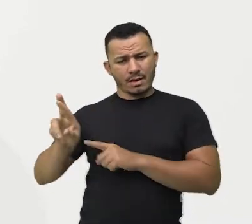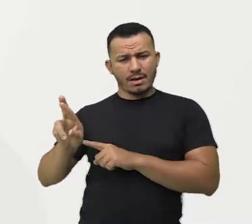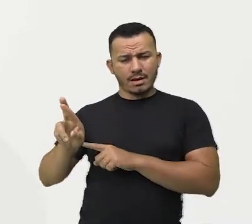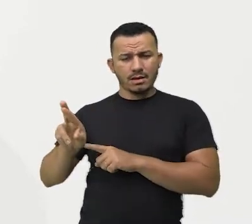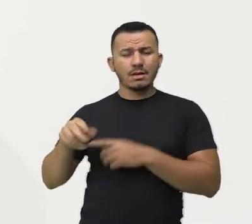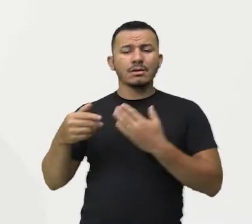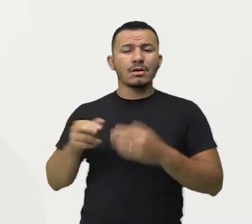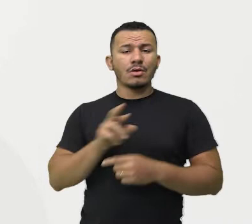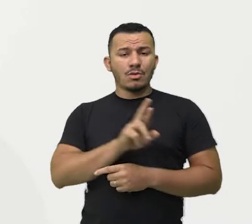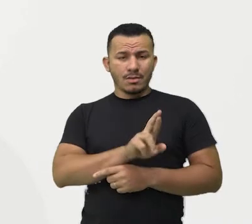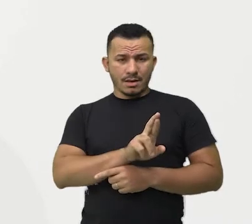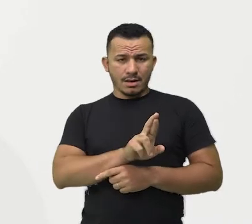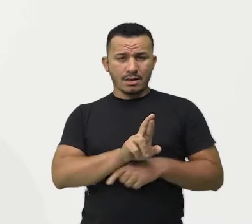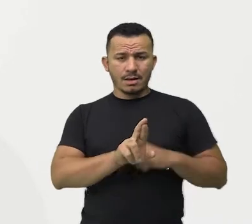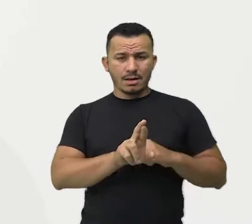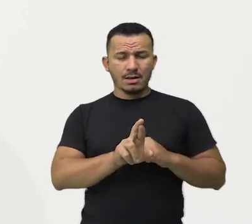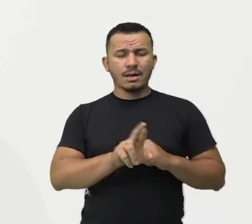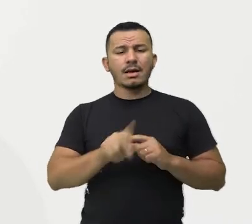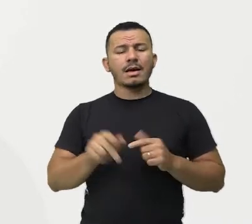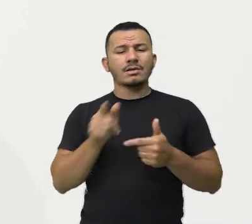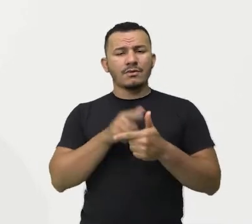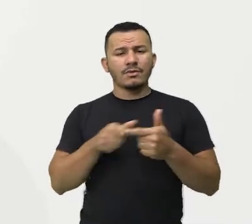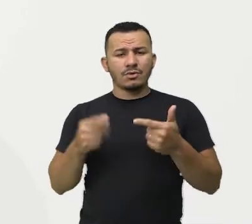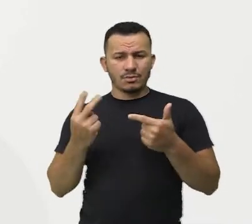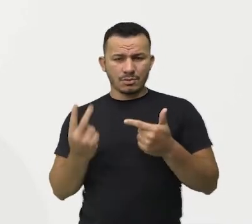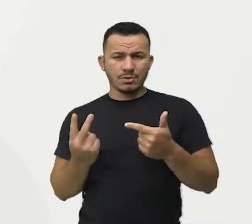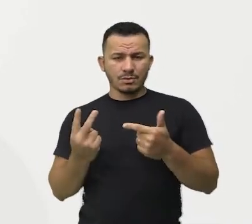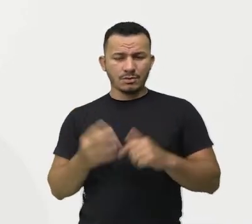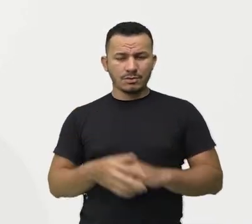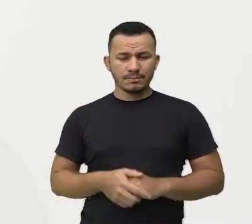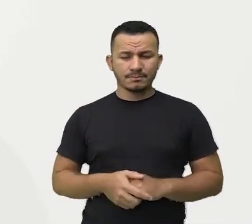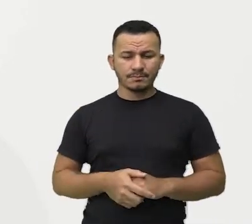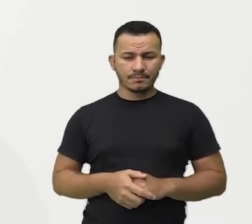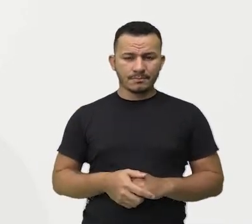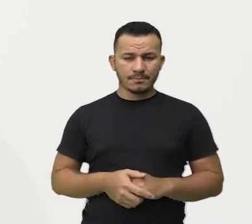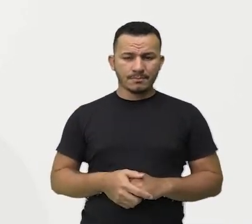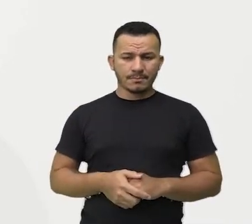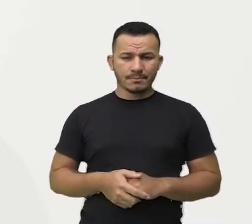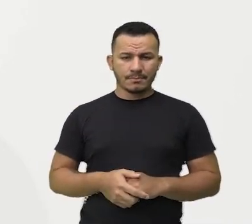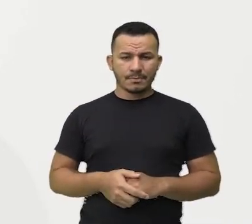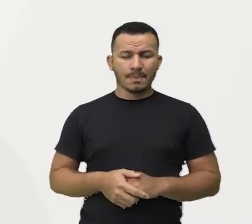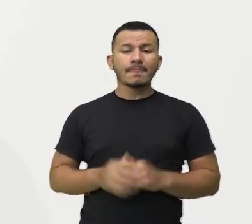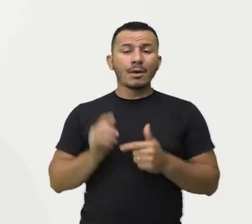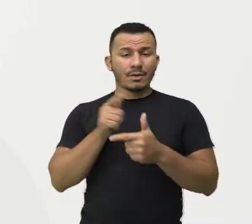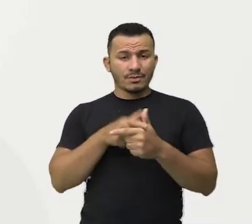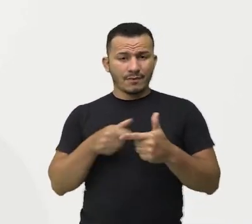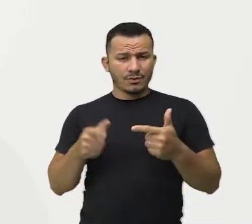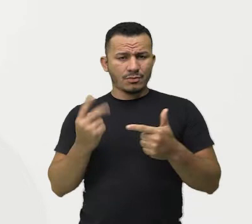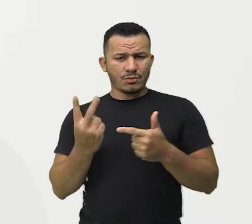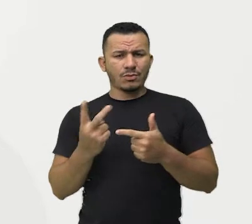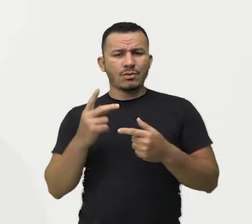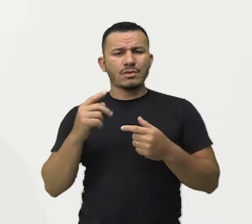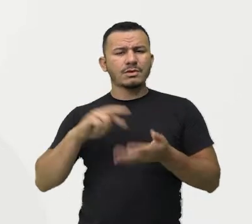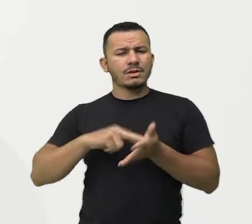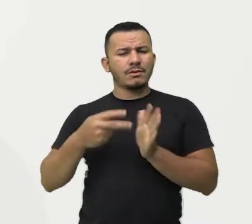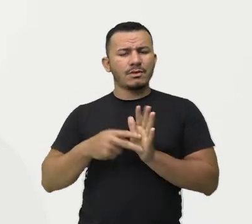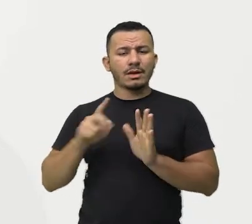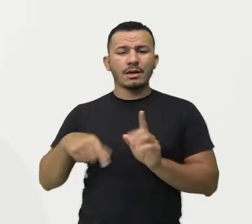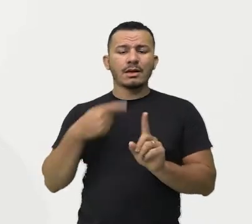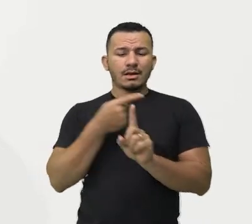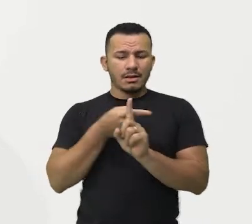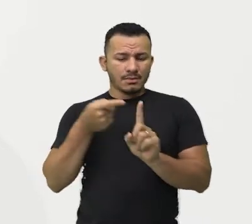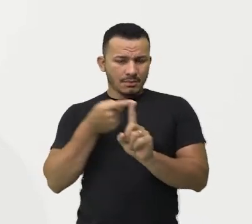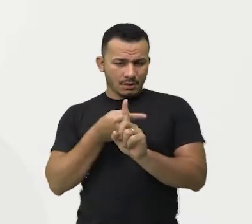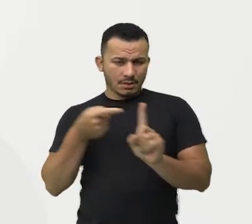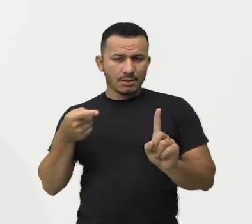raio, a gente pode então dizer que o raio é o diâmetro dividido por 2. Isso aqui, diâmetro por 2, pessoal, é a ideia de